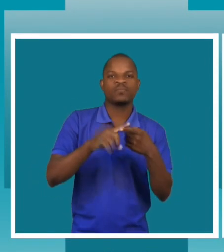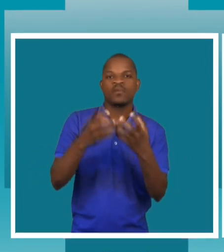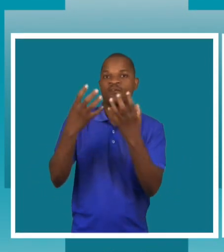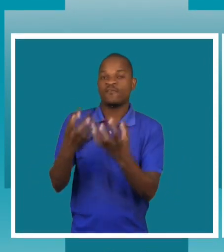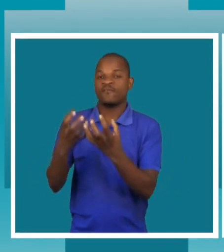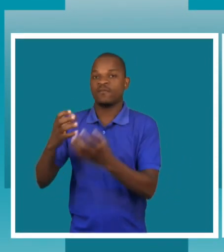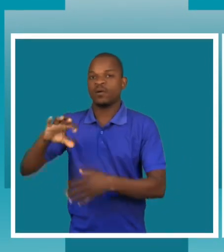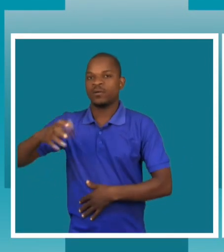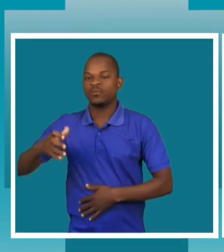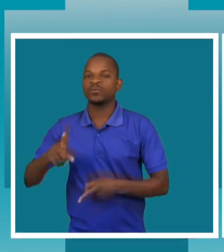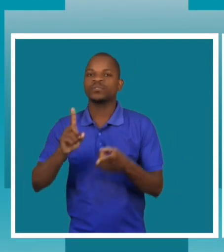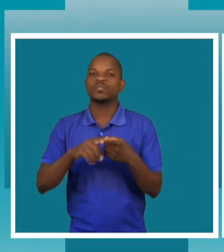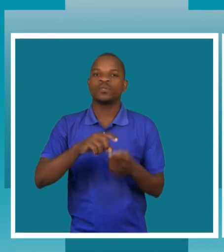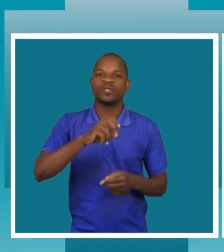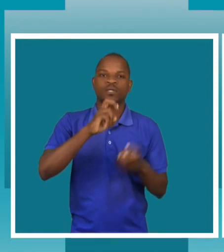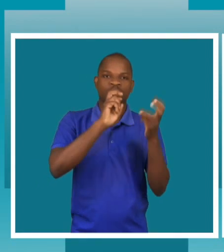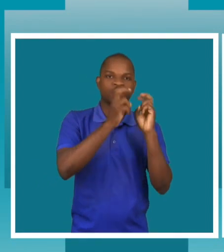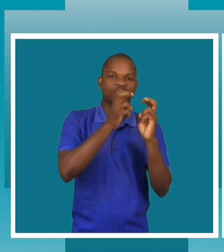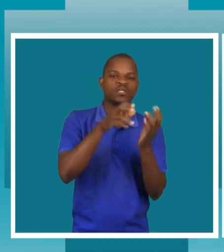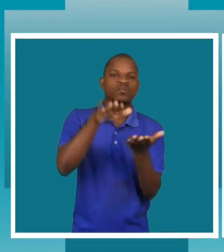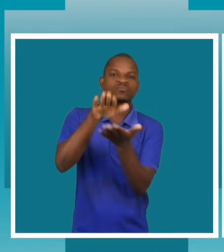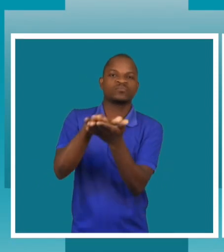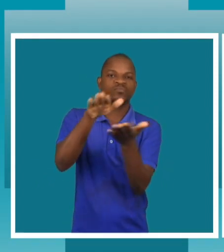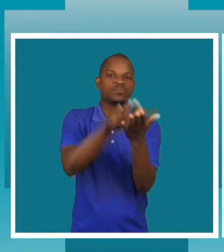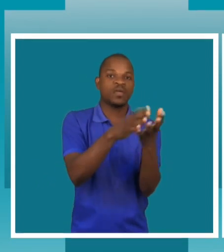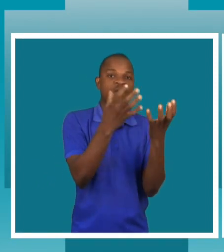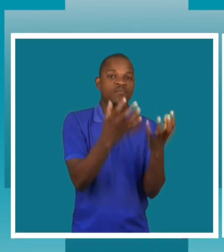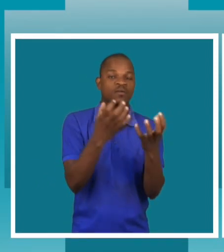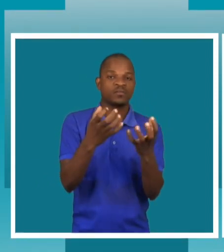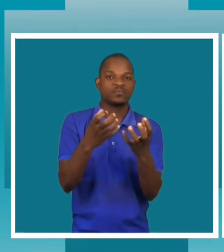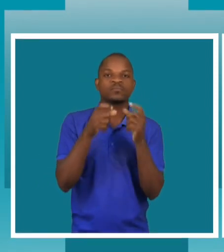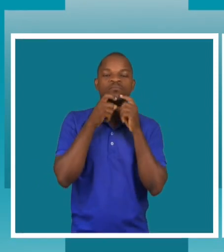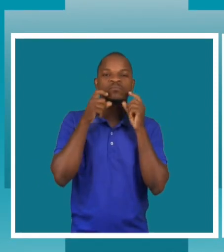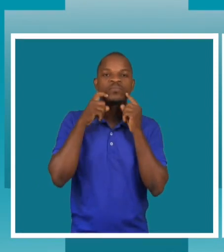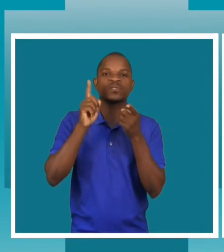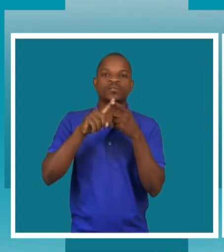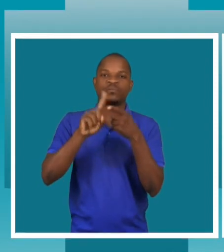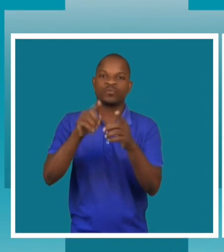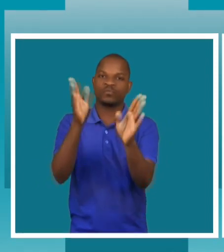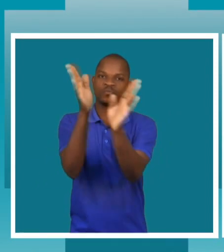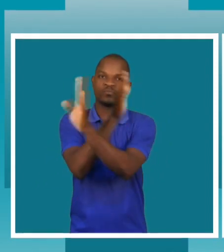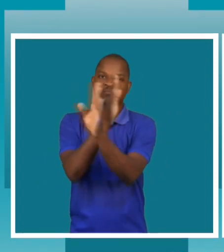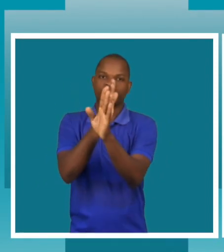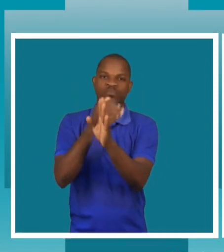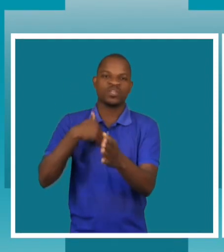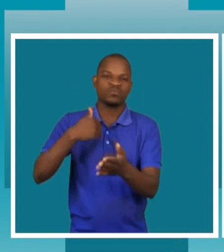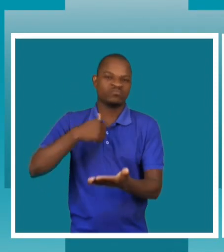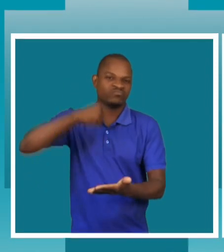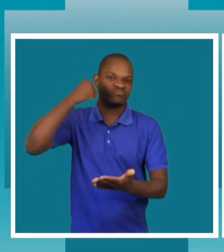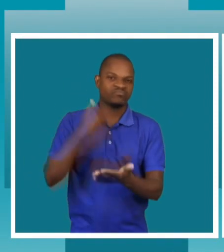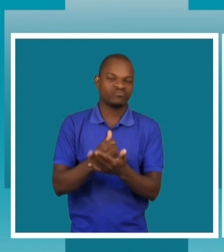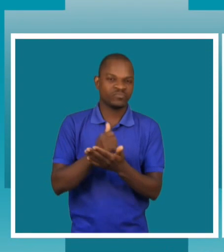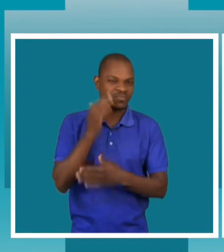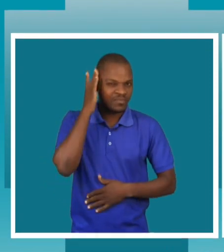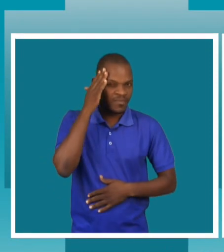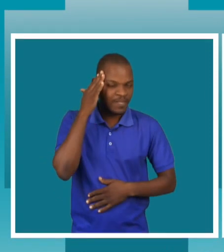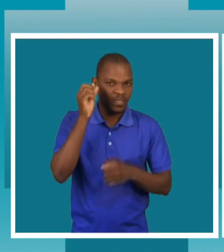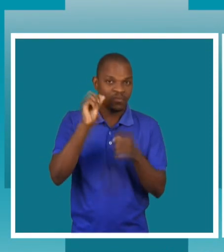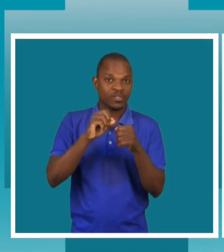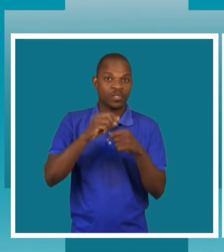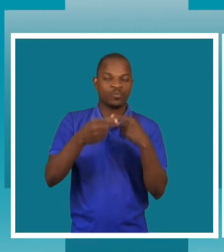água e de energia que existe em muitas aldeias por Moçambique fora, que idealizei e